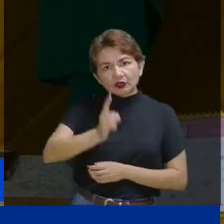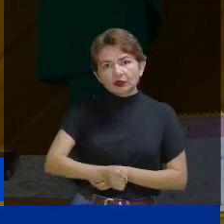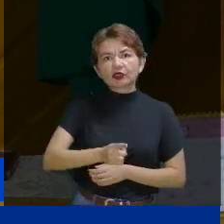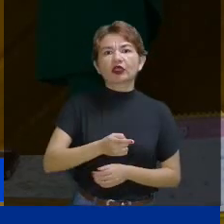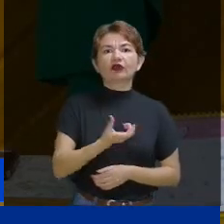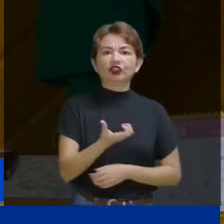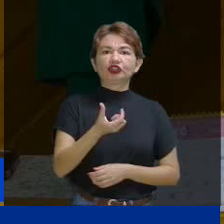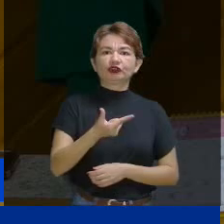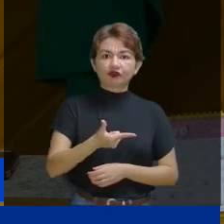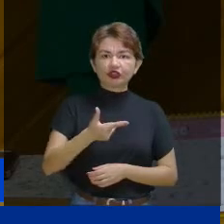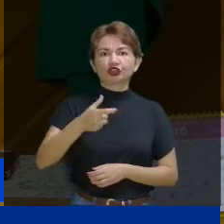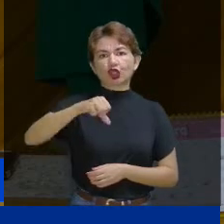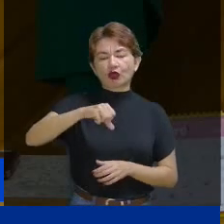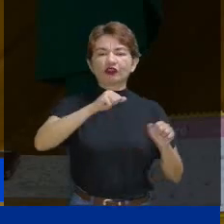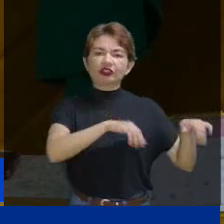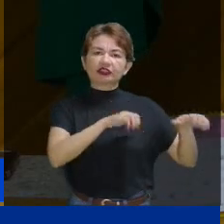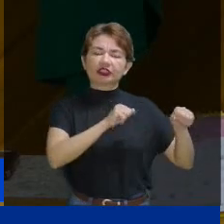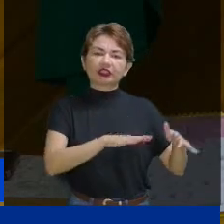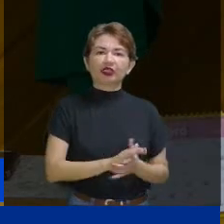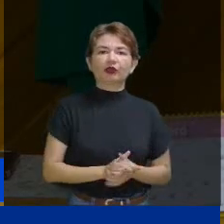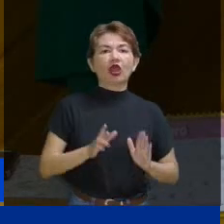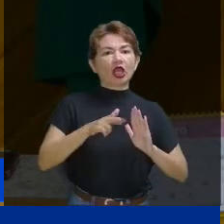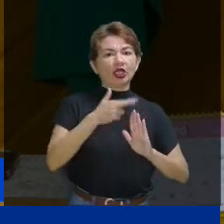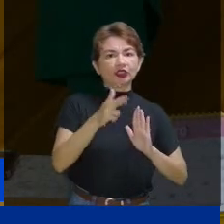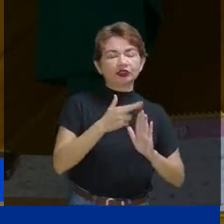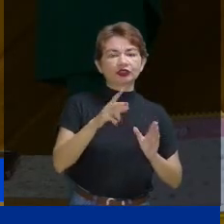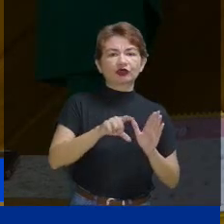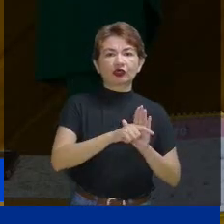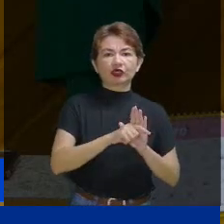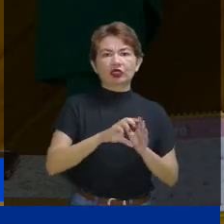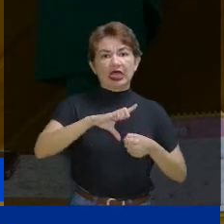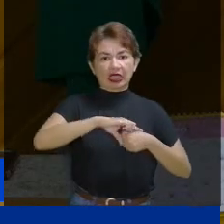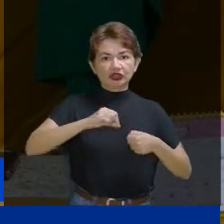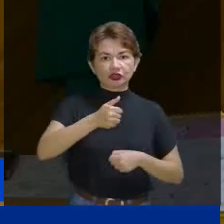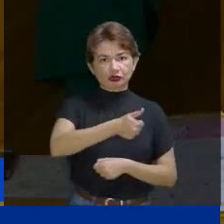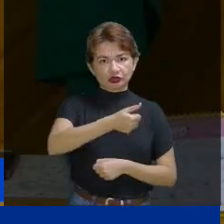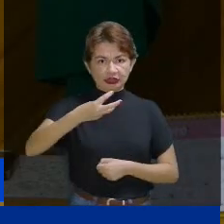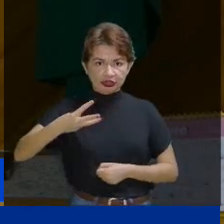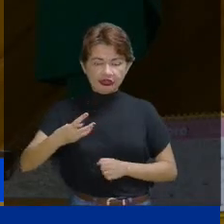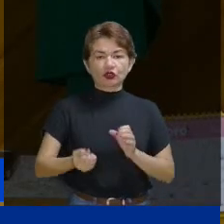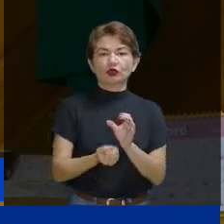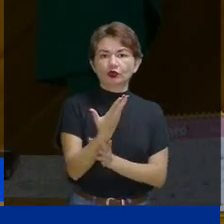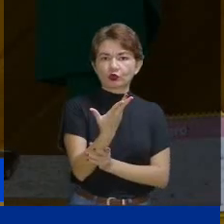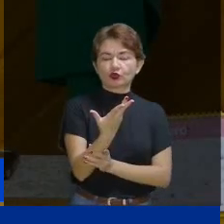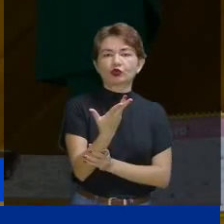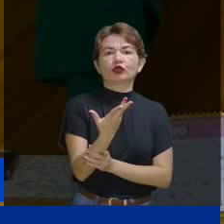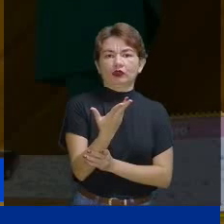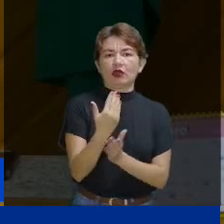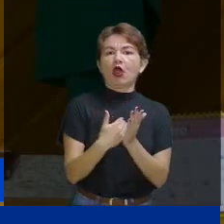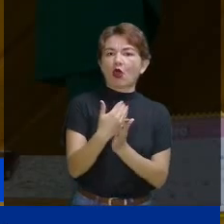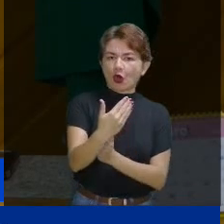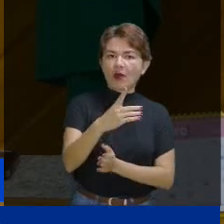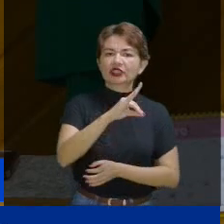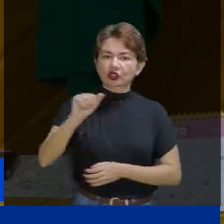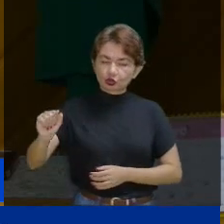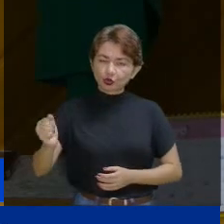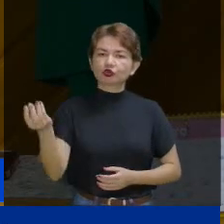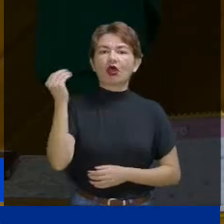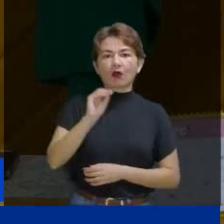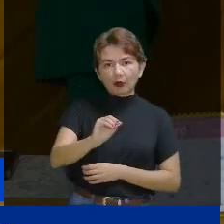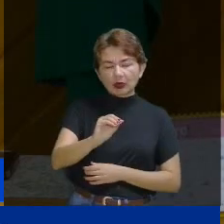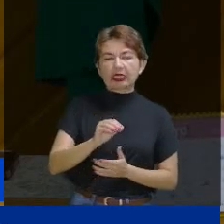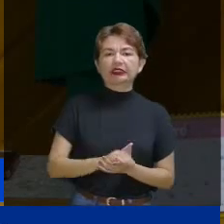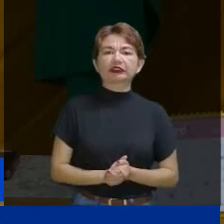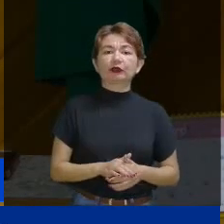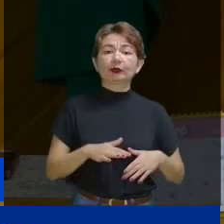de 29 de setembro. E a própria resolução, no seu artigo 13, informa que ela entra em vigor na data da sua publicação. Portanto, temos